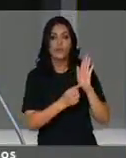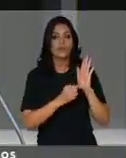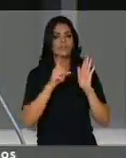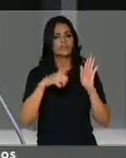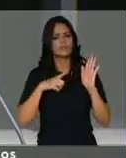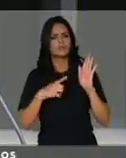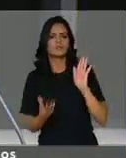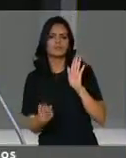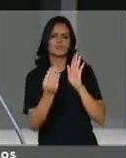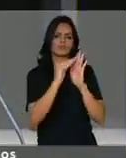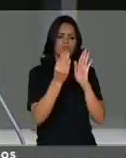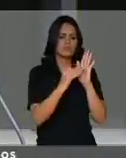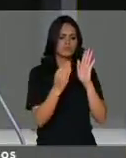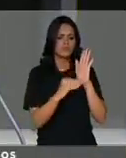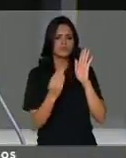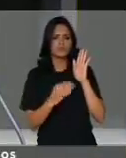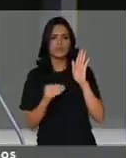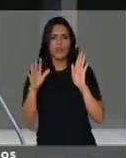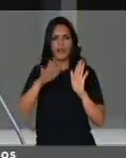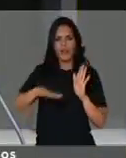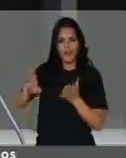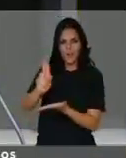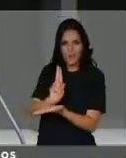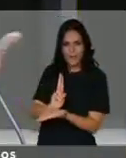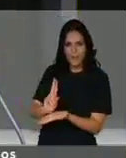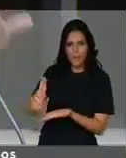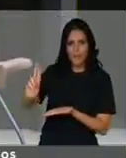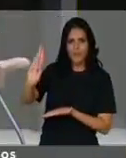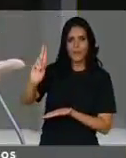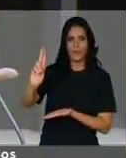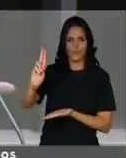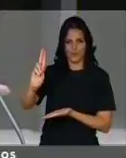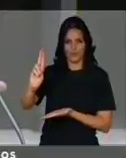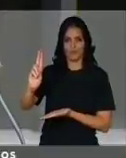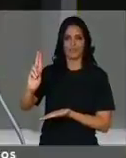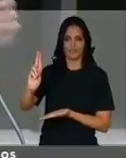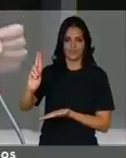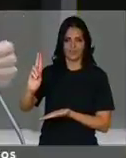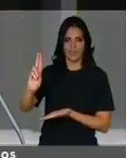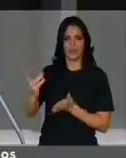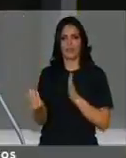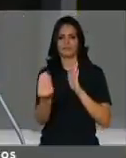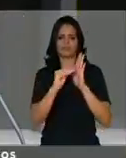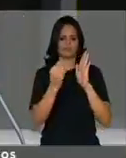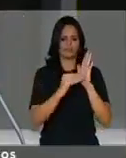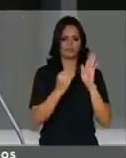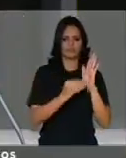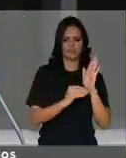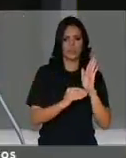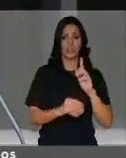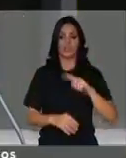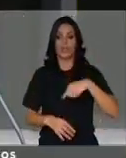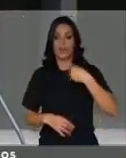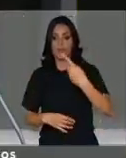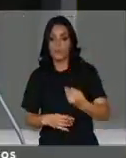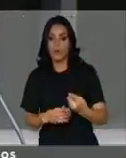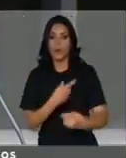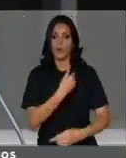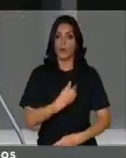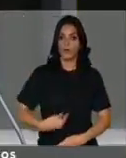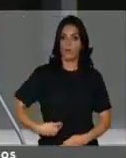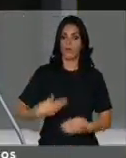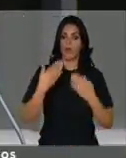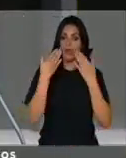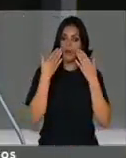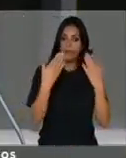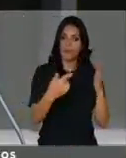recebe contribuições da universidade antes de ser apresentado pelo governo à Assembleia